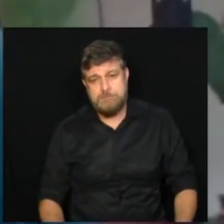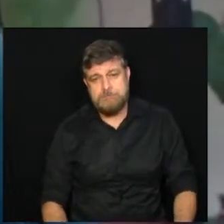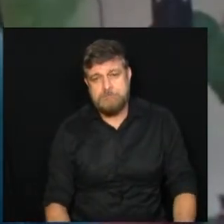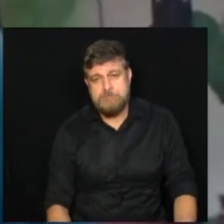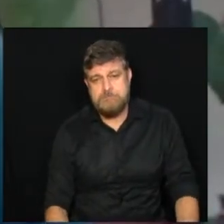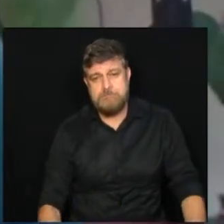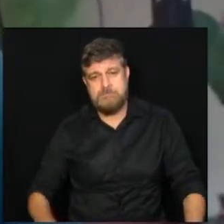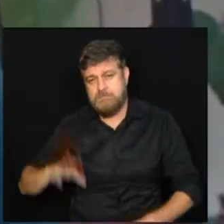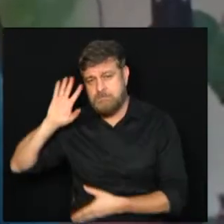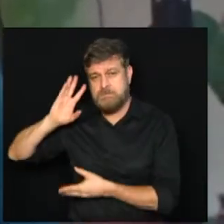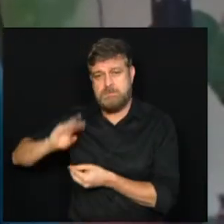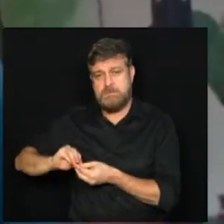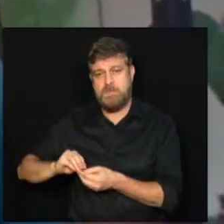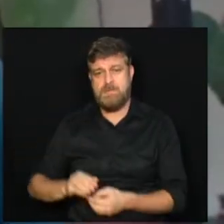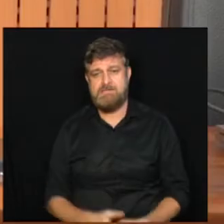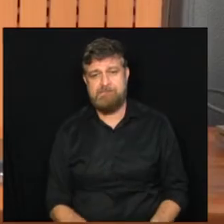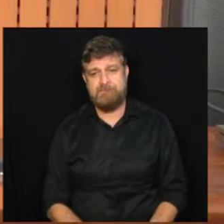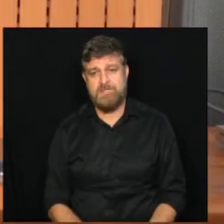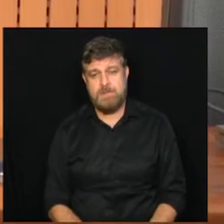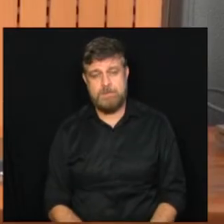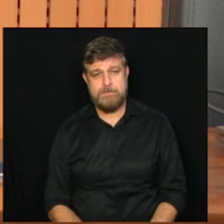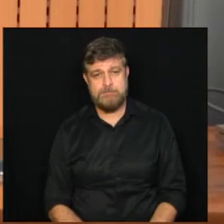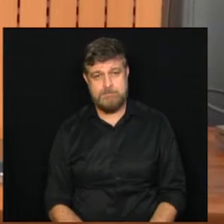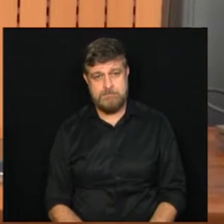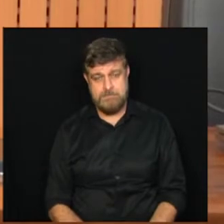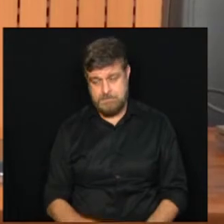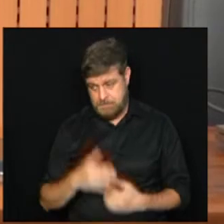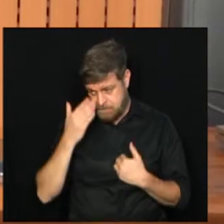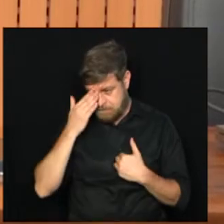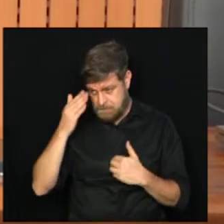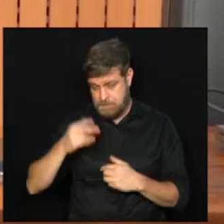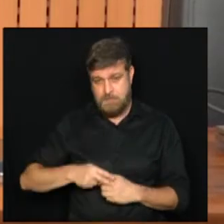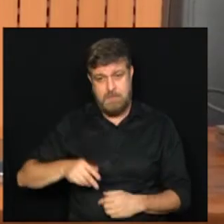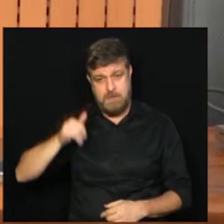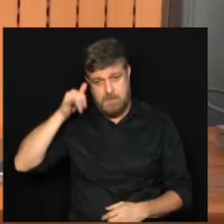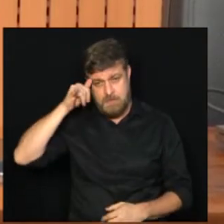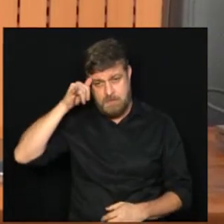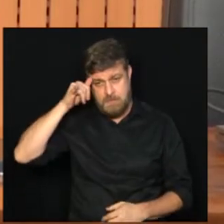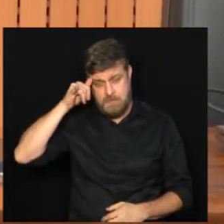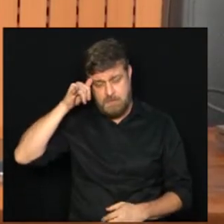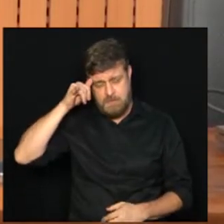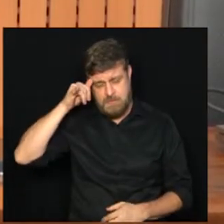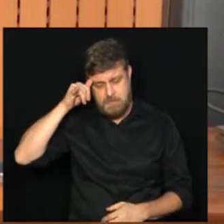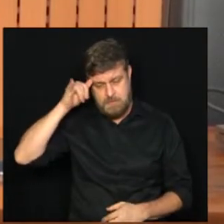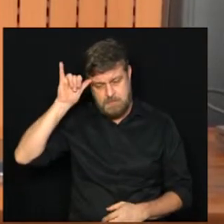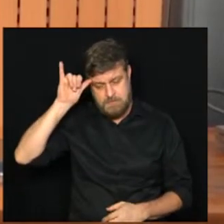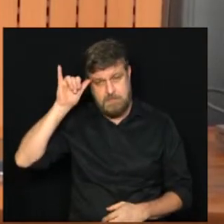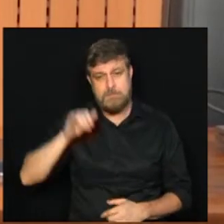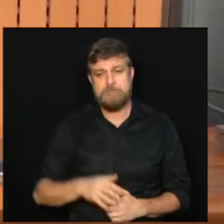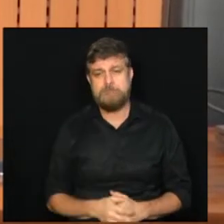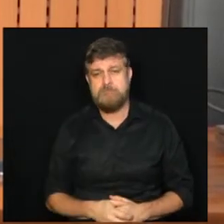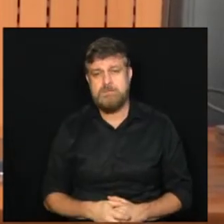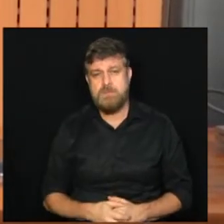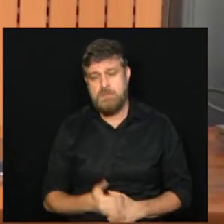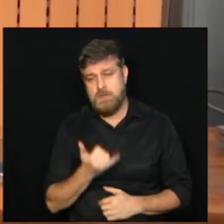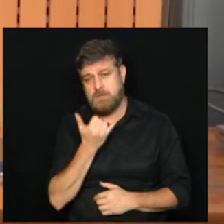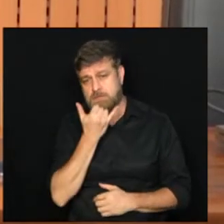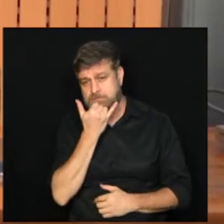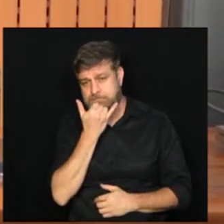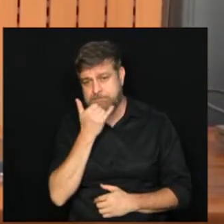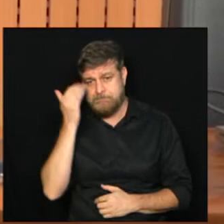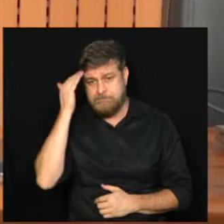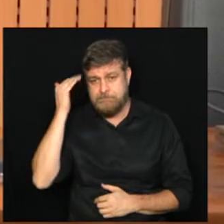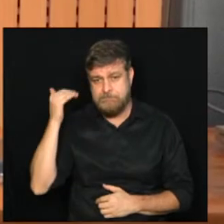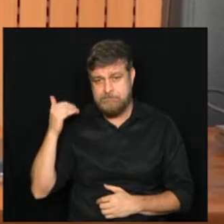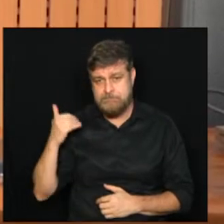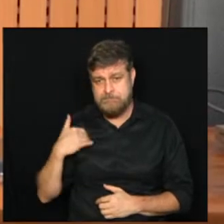É isso, senhor presidente. Obrigado, vereador Paulo Búfalo. Então, eu peço desculpas à vereadora Débora,